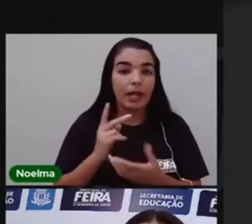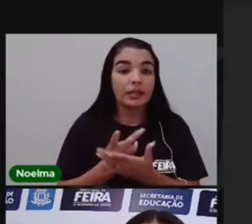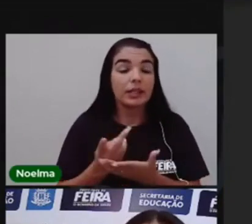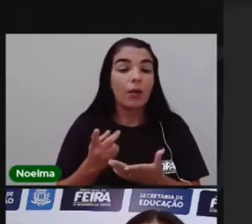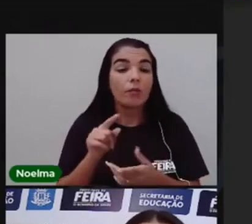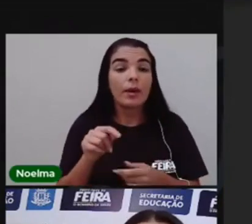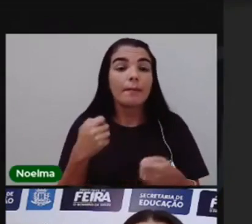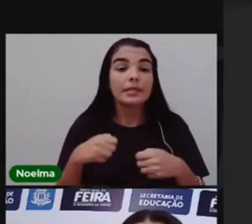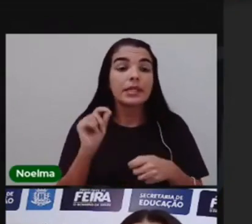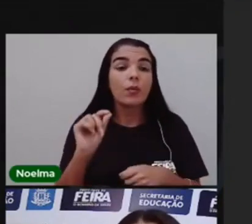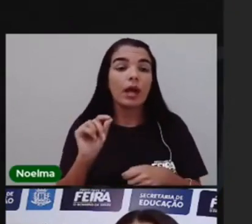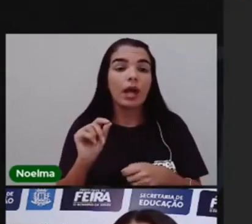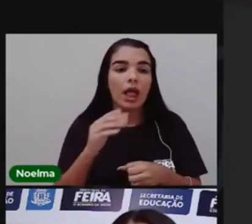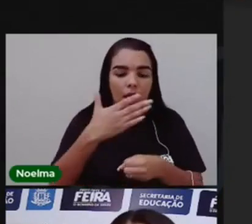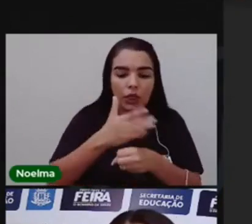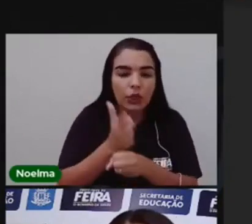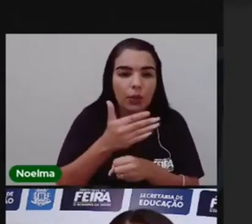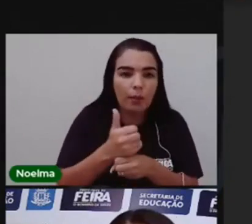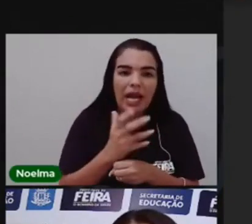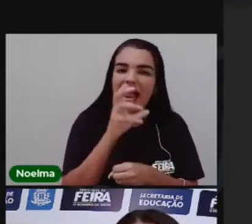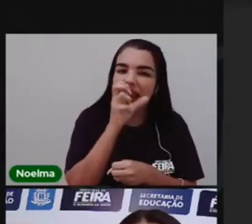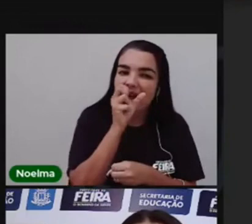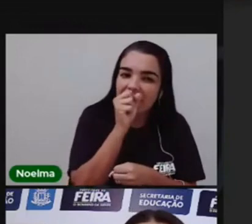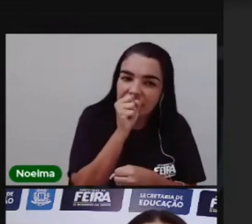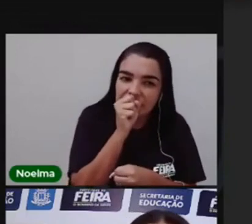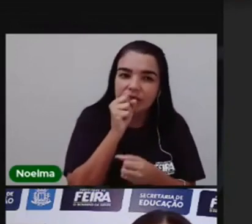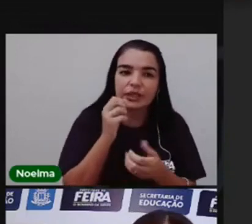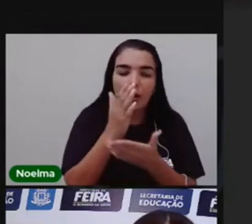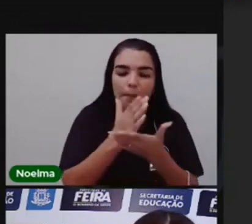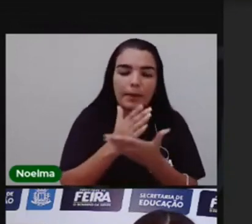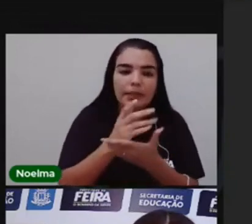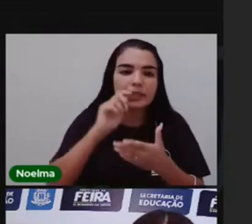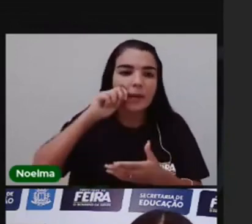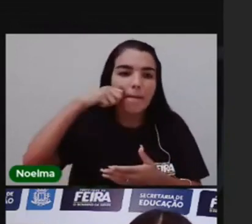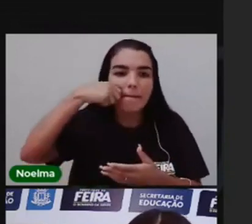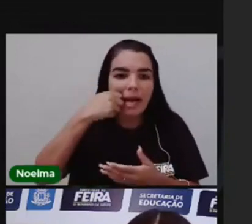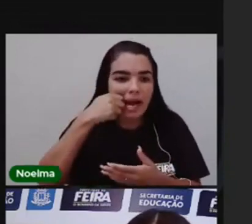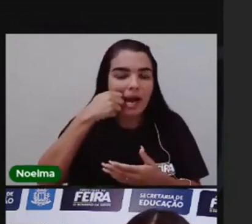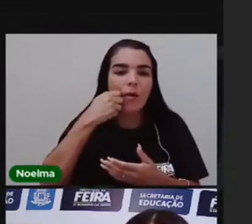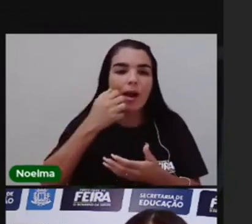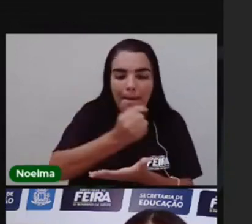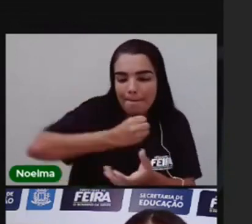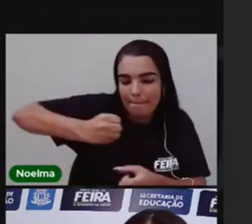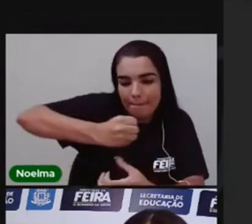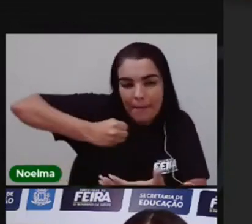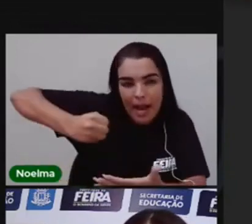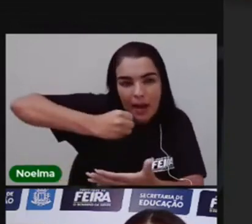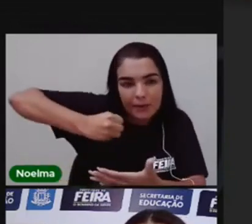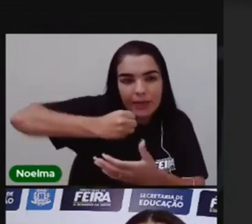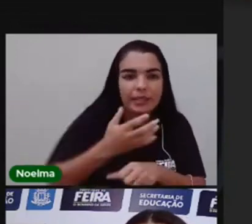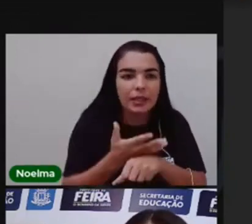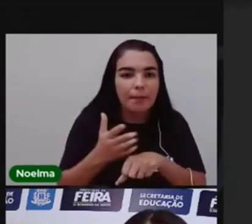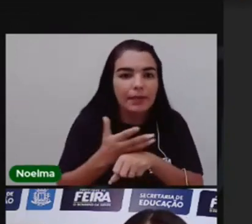vão precisar? Tomate, laranja, pedaços de pão, 3 vidros de maionese vazios e limpos e com